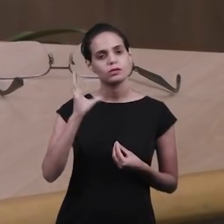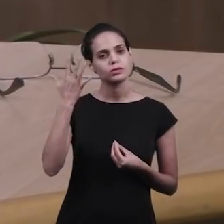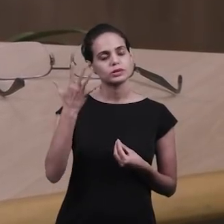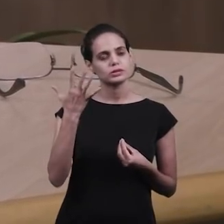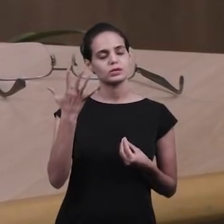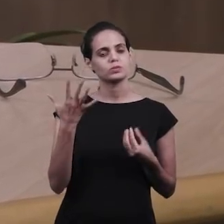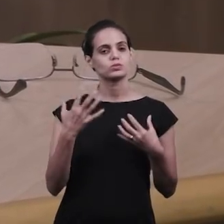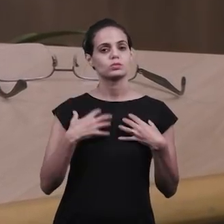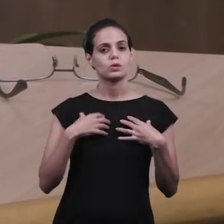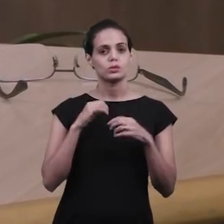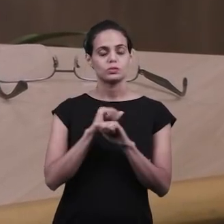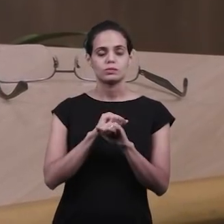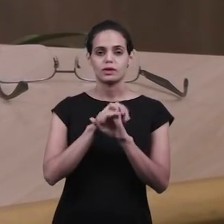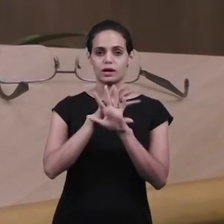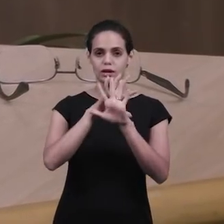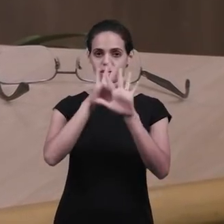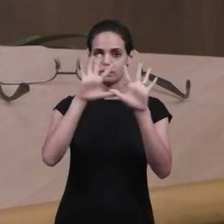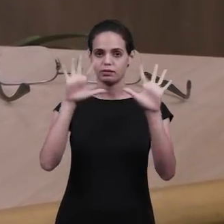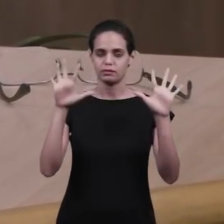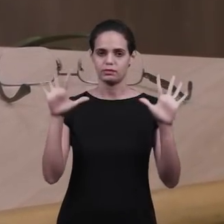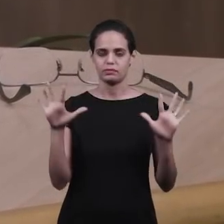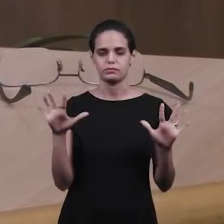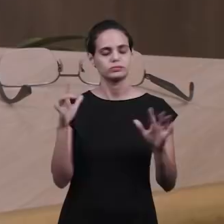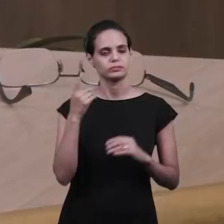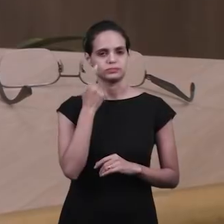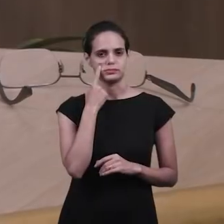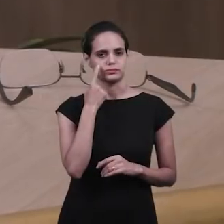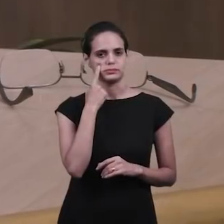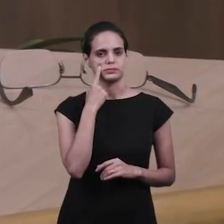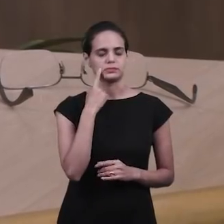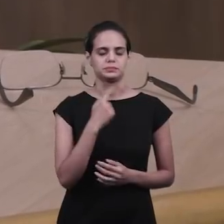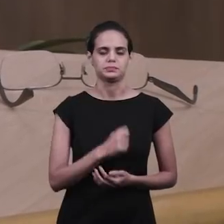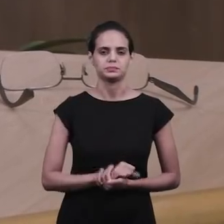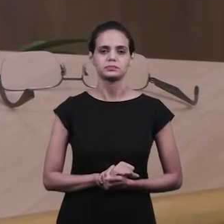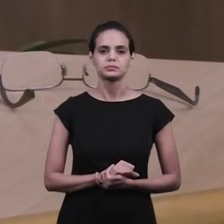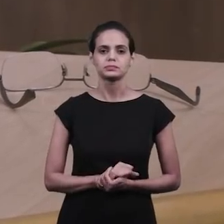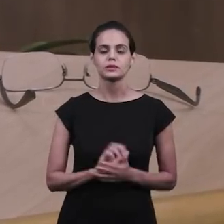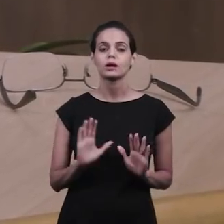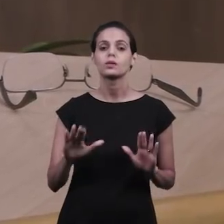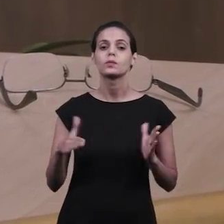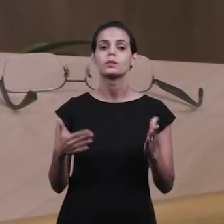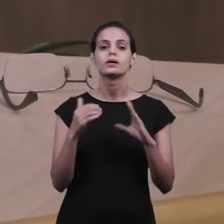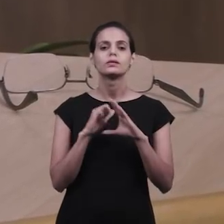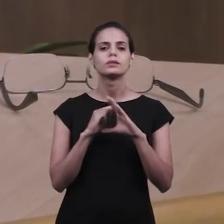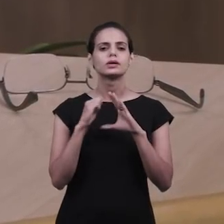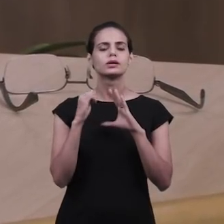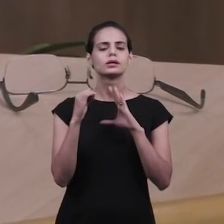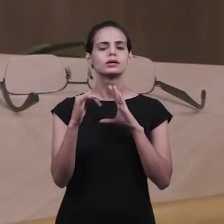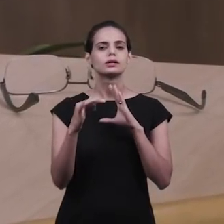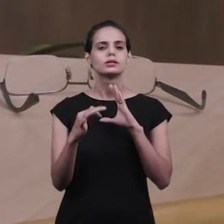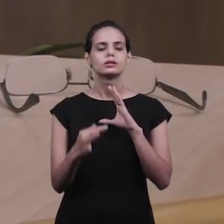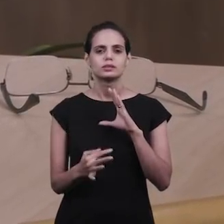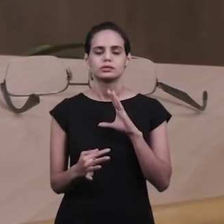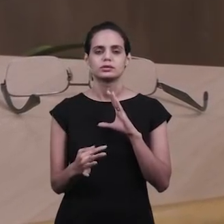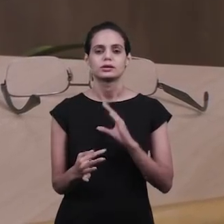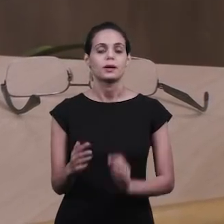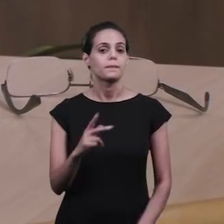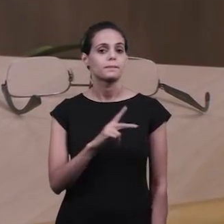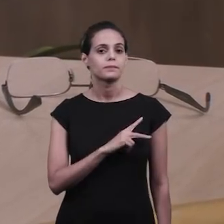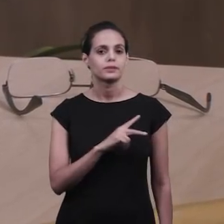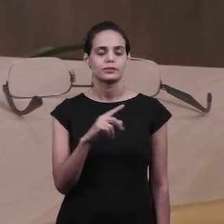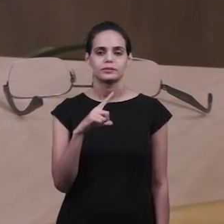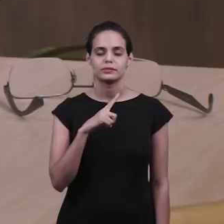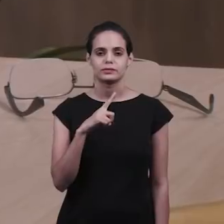muito clara. Vamos pegar. Qual a característica? Então, Pedro teve um